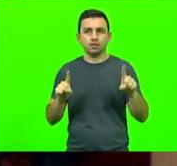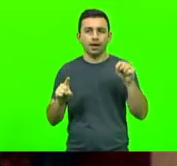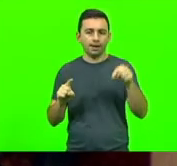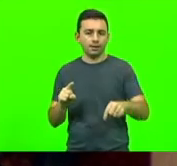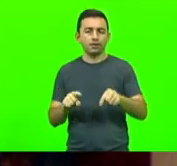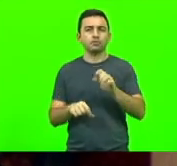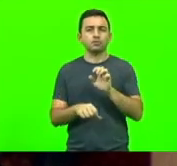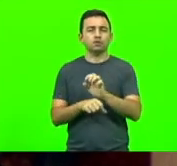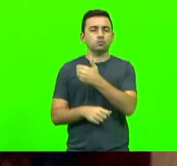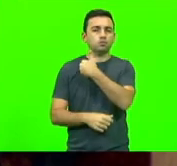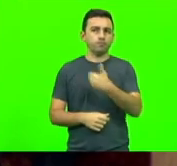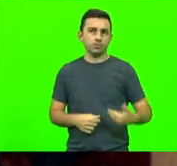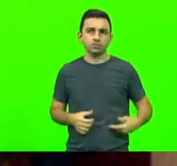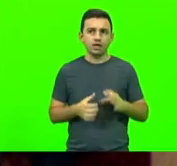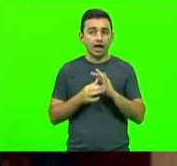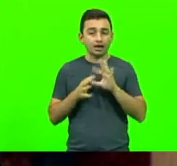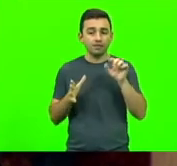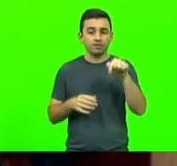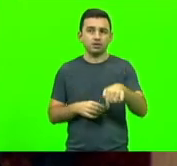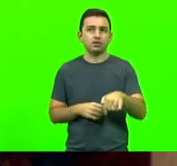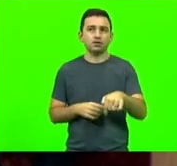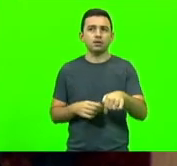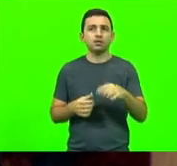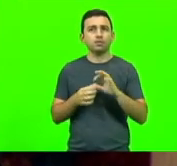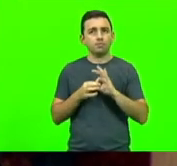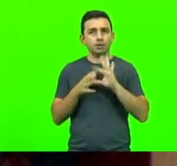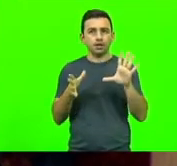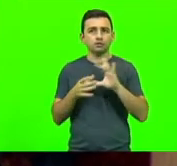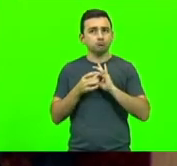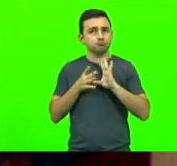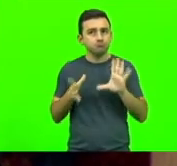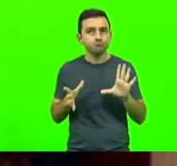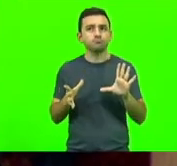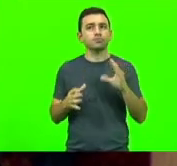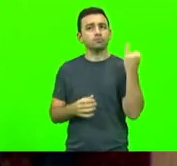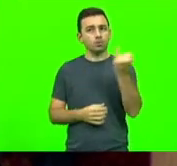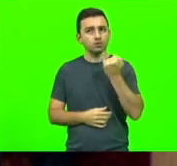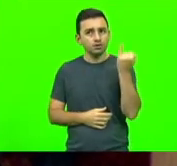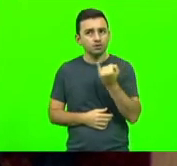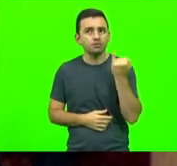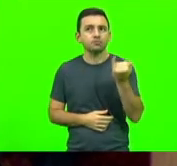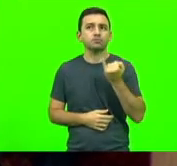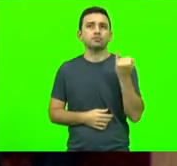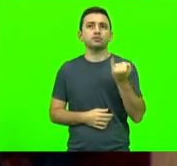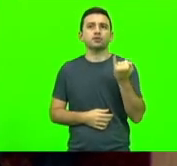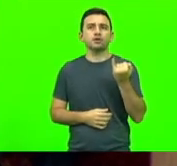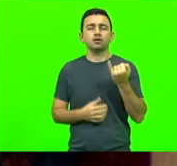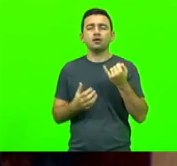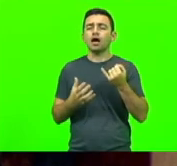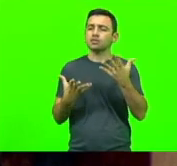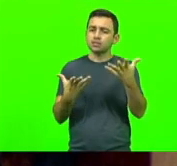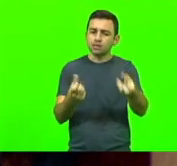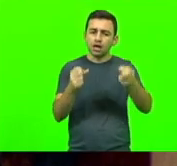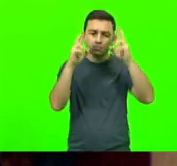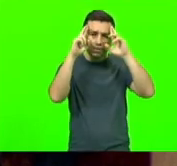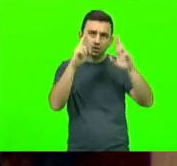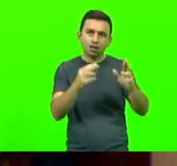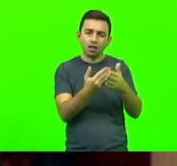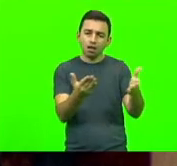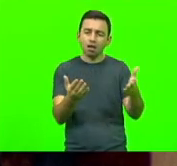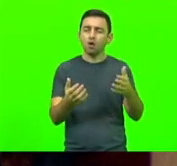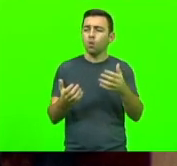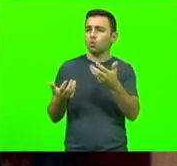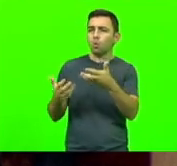e democrático. Liberdade e democracia é respeitar a todos, os que querem a vacina, os que não querem